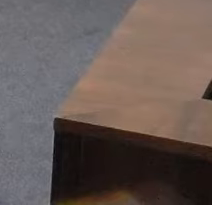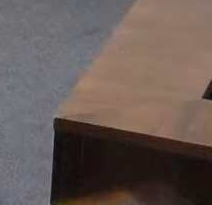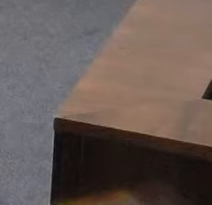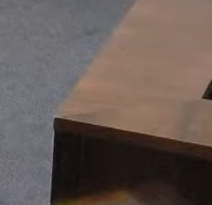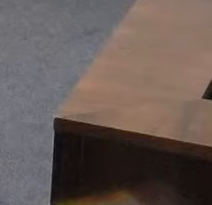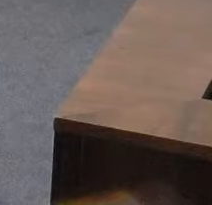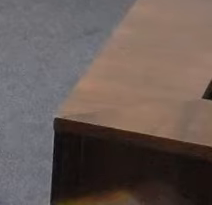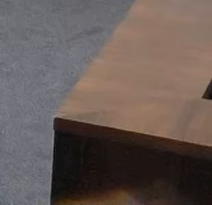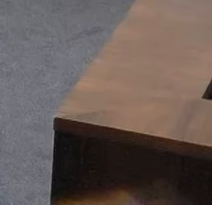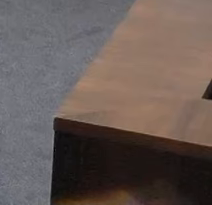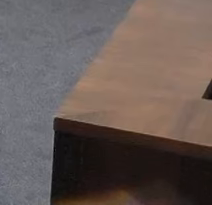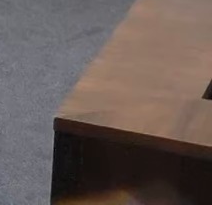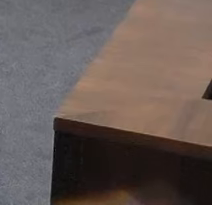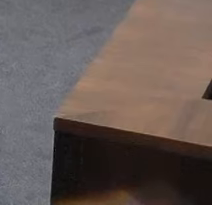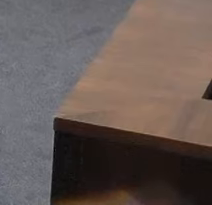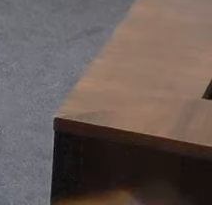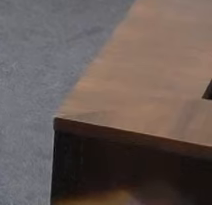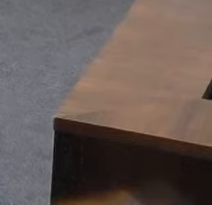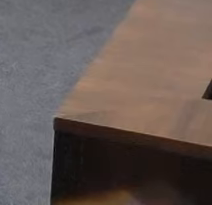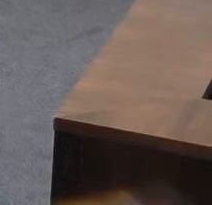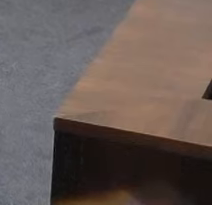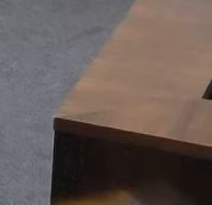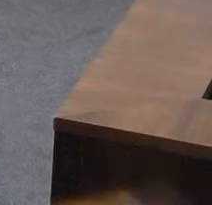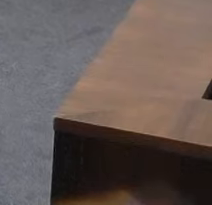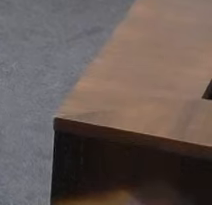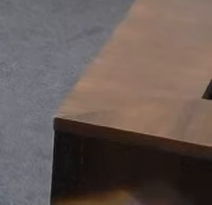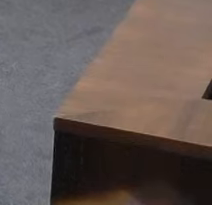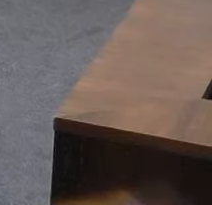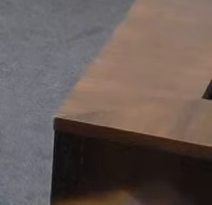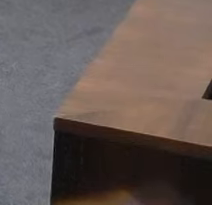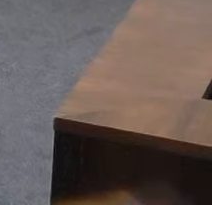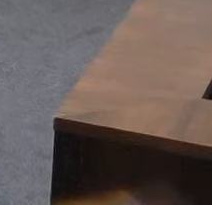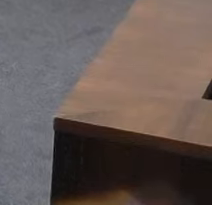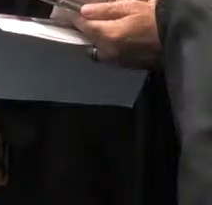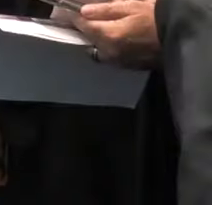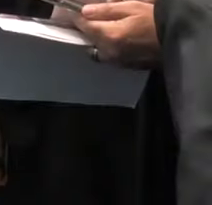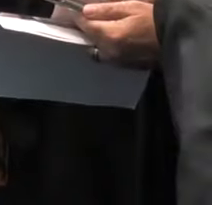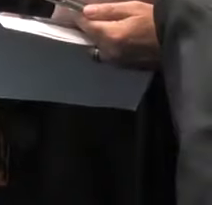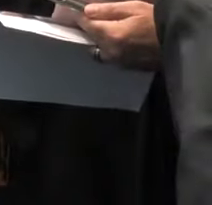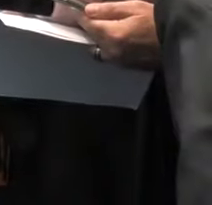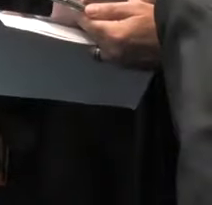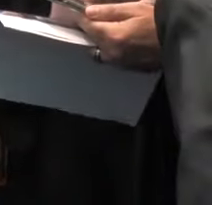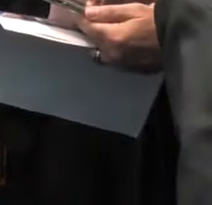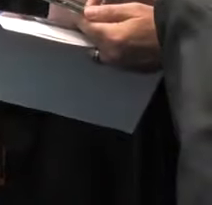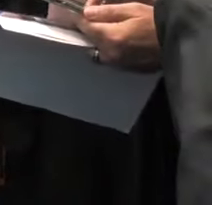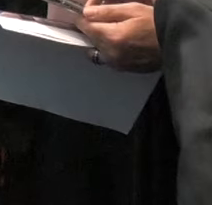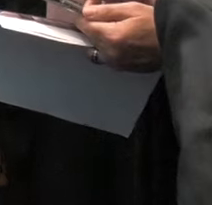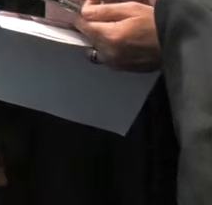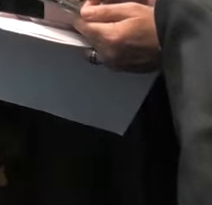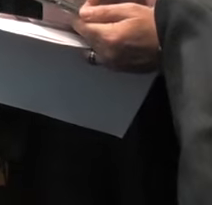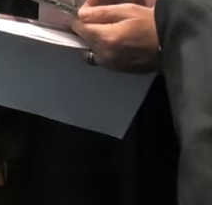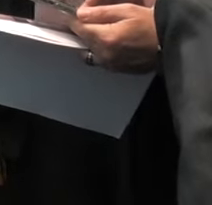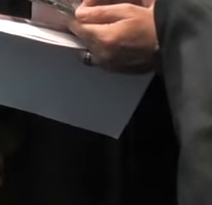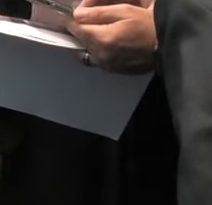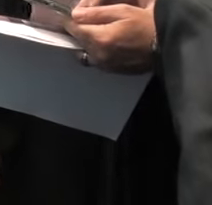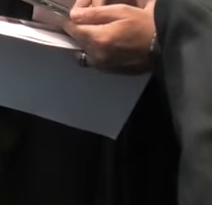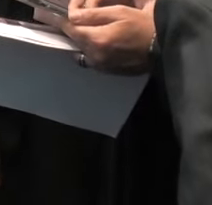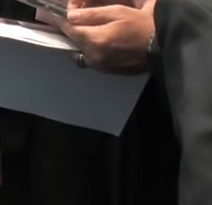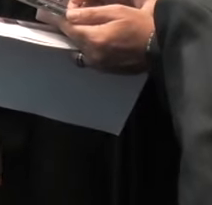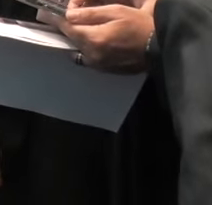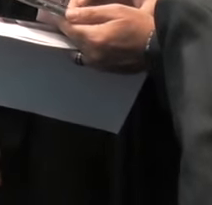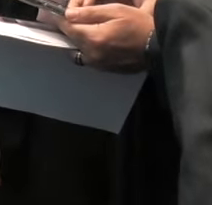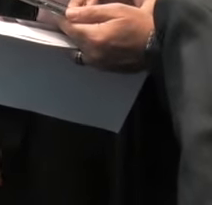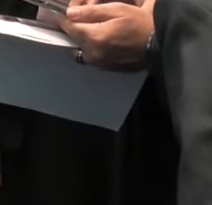Marta Rocha, vige no nosso ordenamento jurídico o princípio da legalidade estrita em relação à administração pública, de maneira que